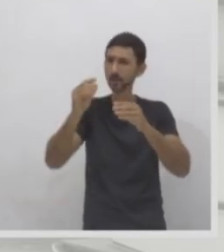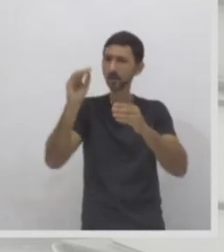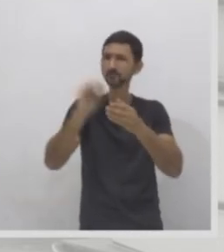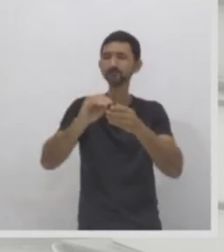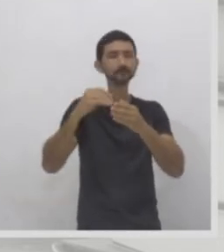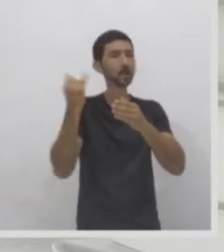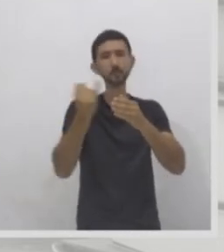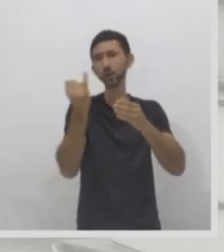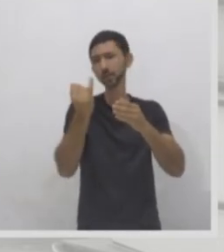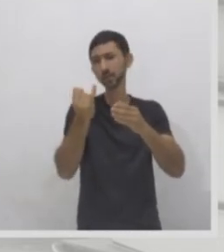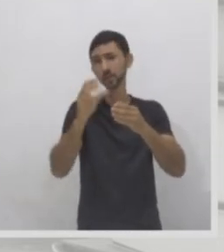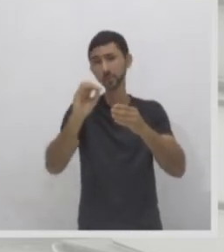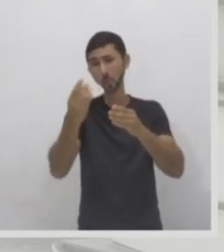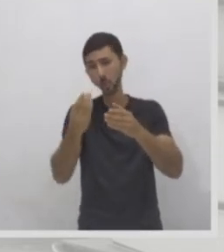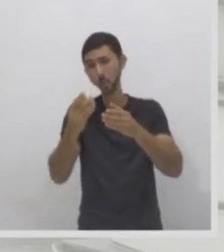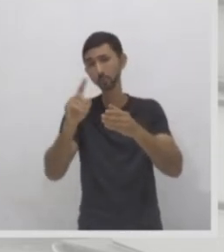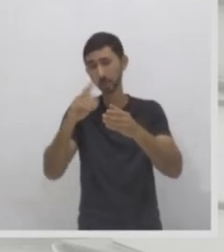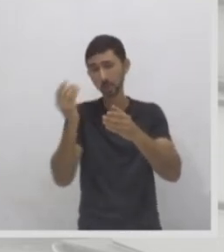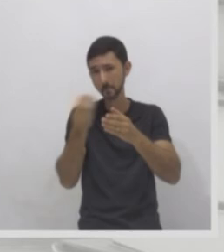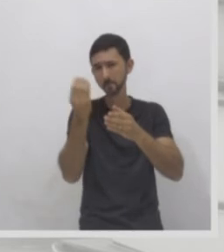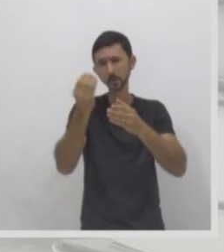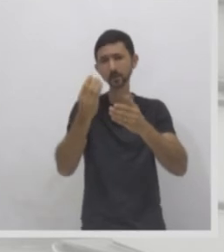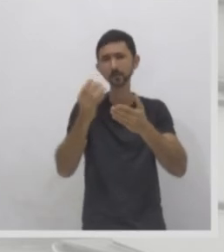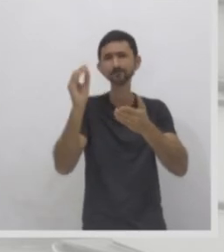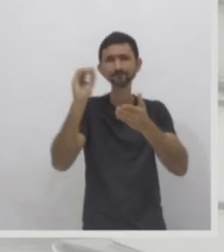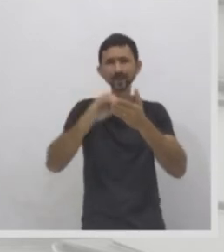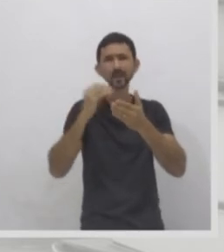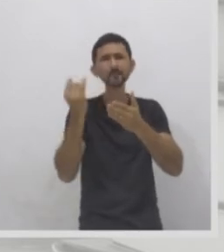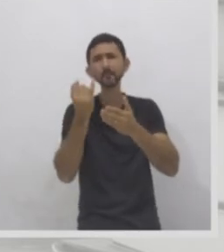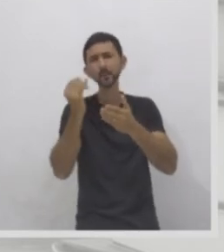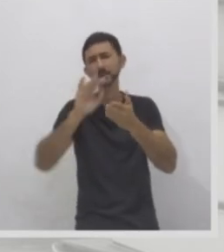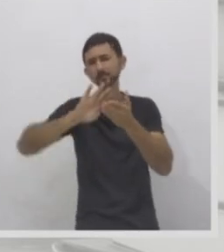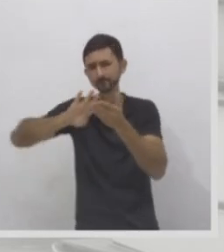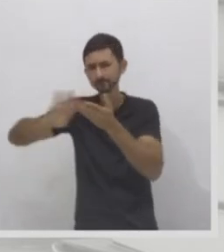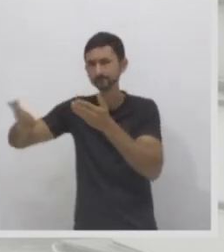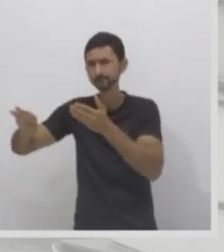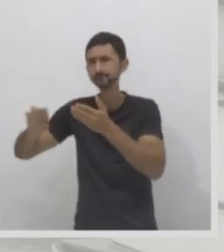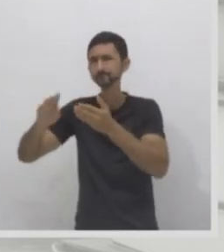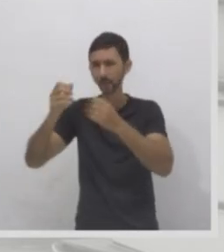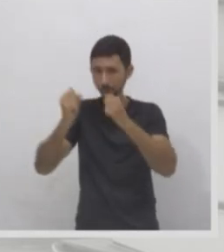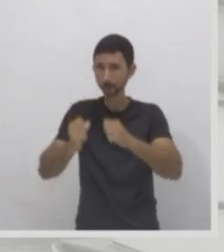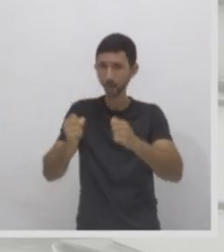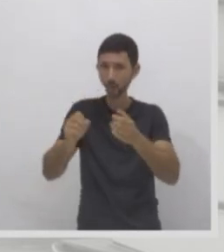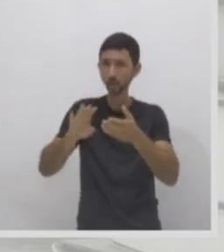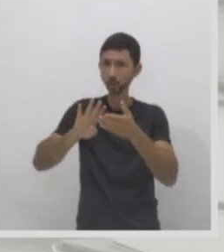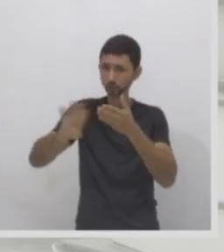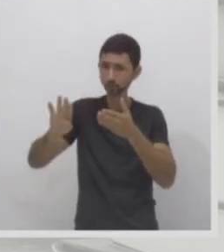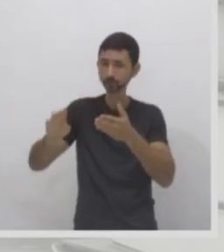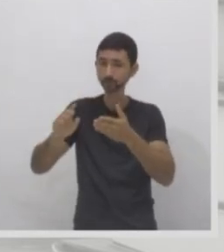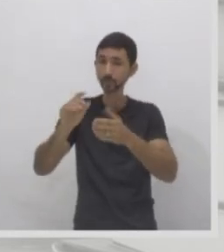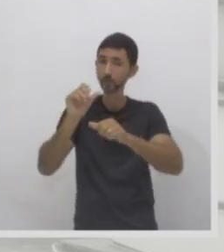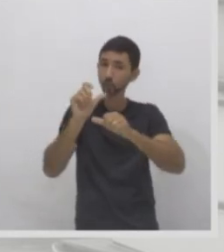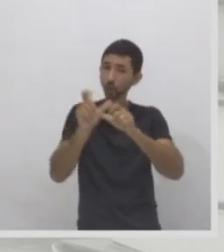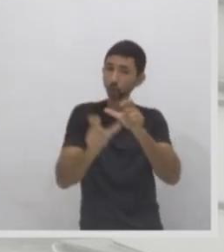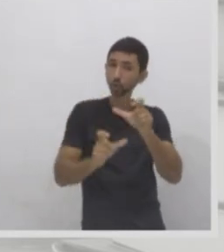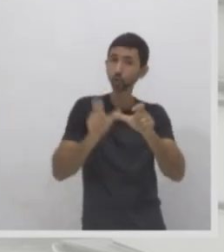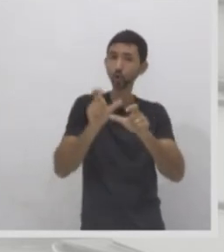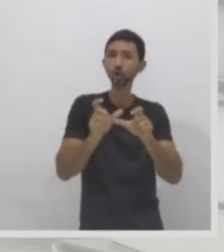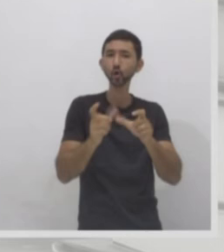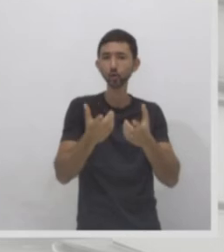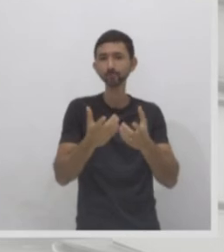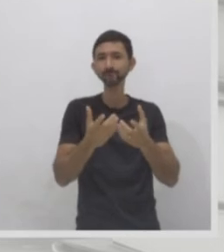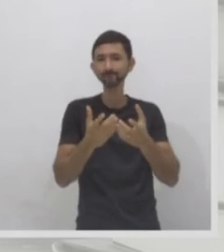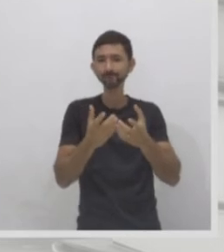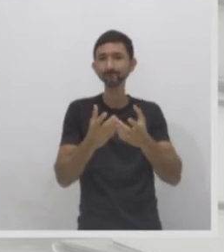ele não vai fazer falta porque ele não é complemento, ele é apenas modificador daquilo